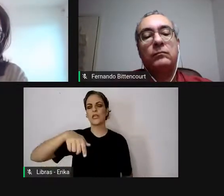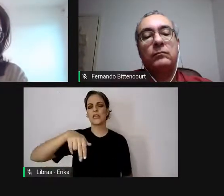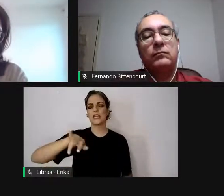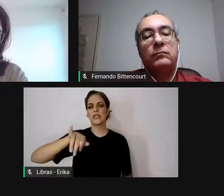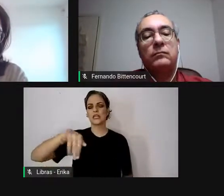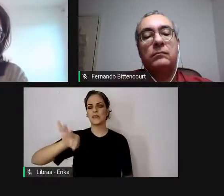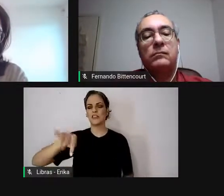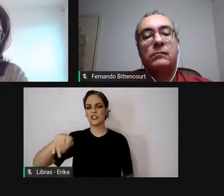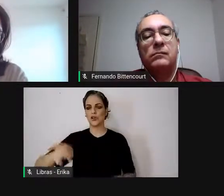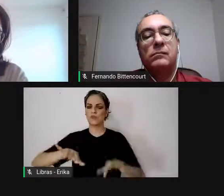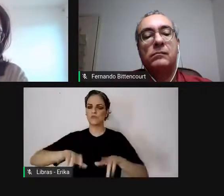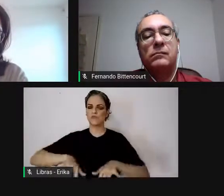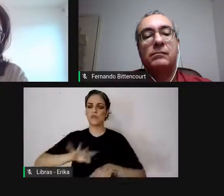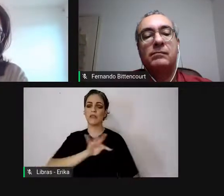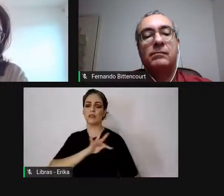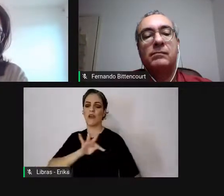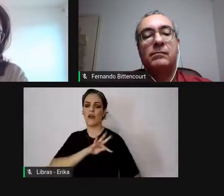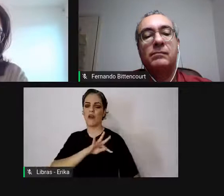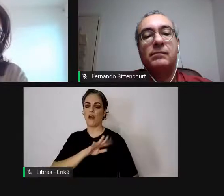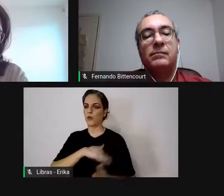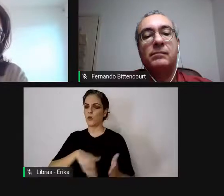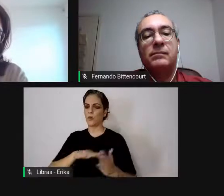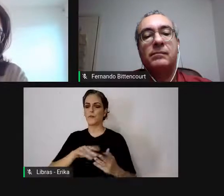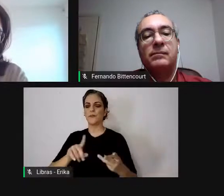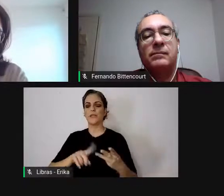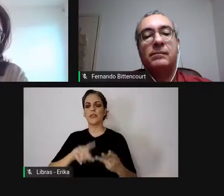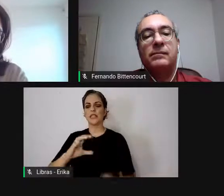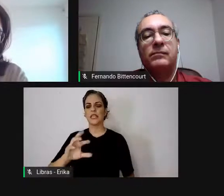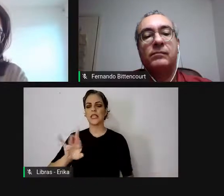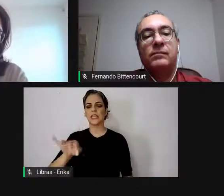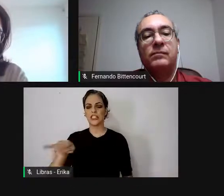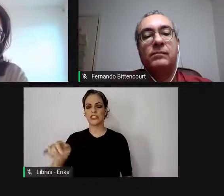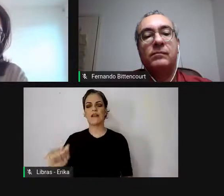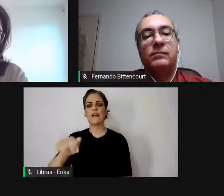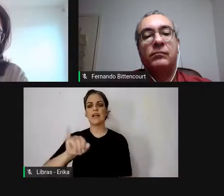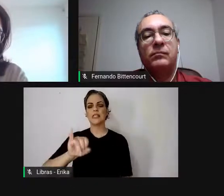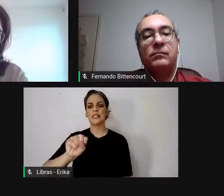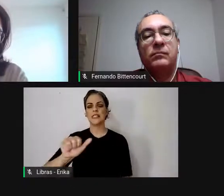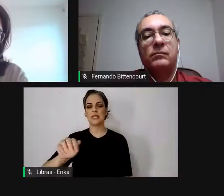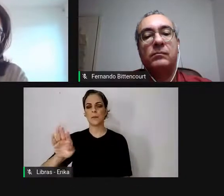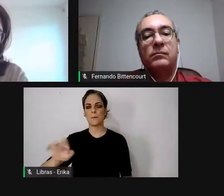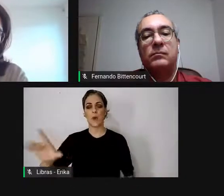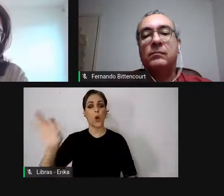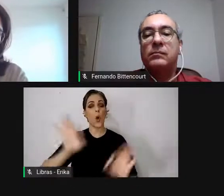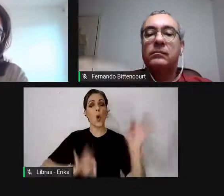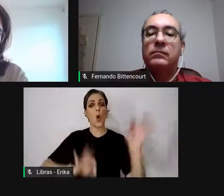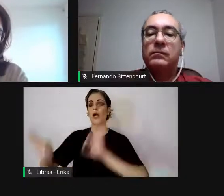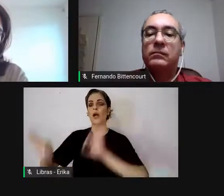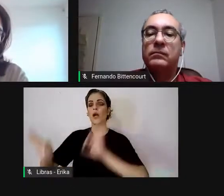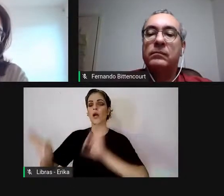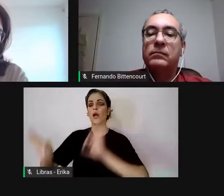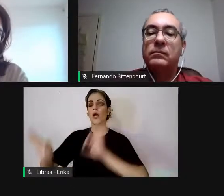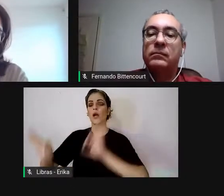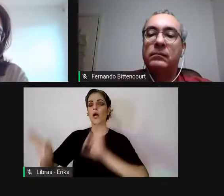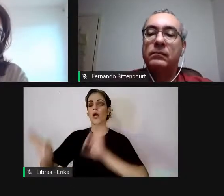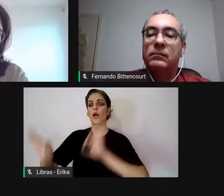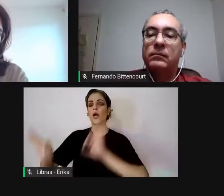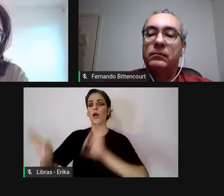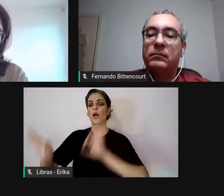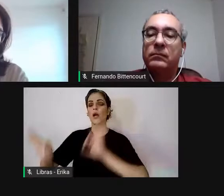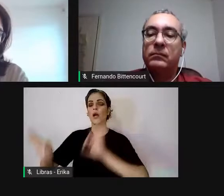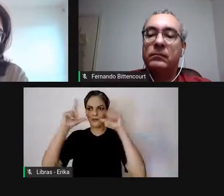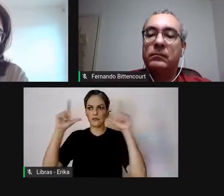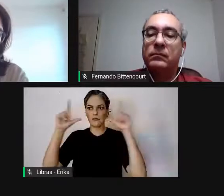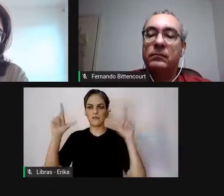e a Isabel, que são as responsáveis pela organização, com toda atenção aos detalhes, a Cássia pela arte e divulgação do